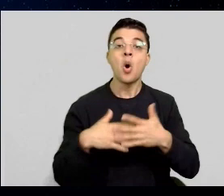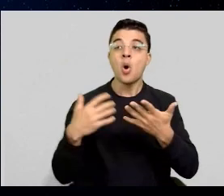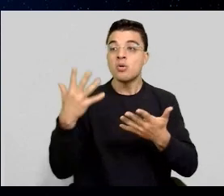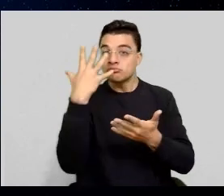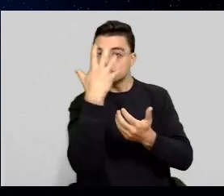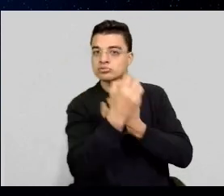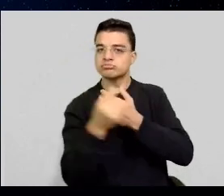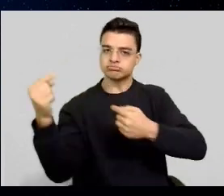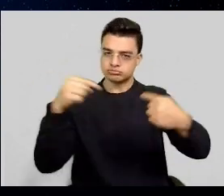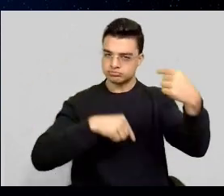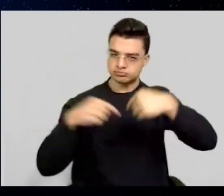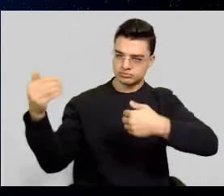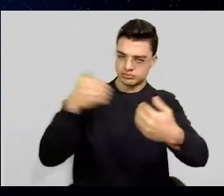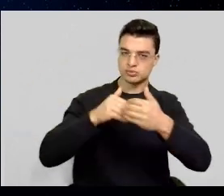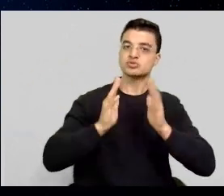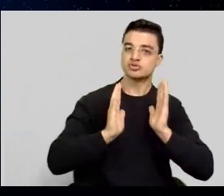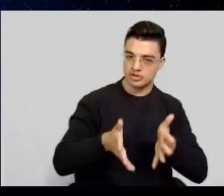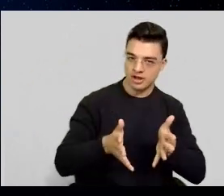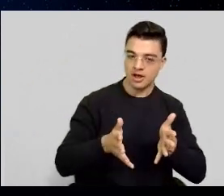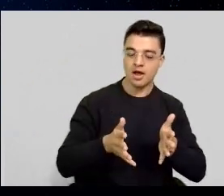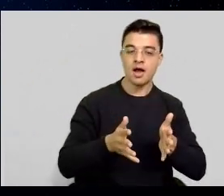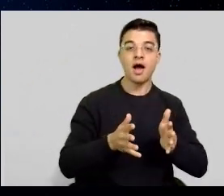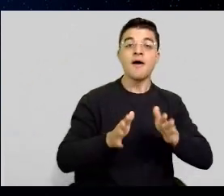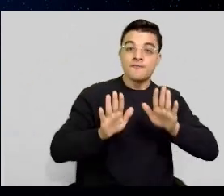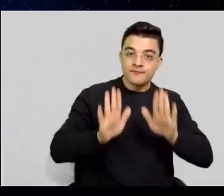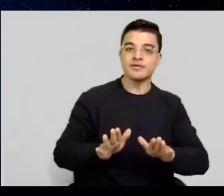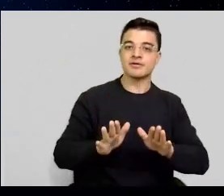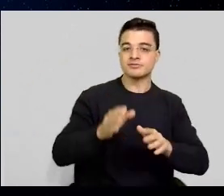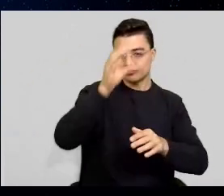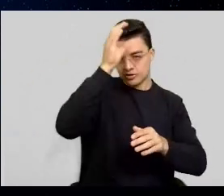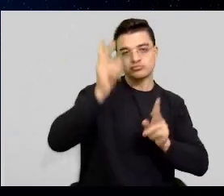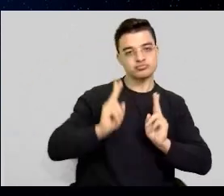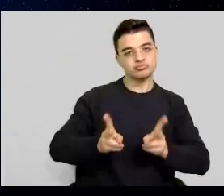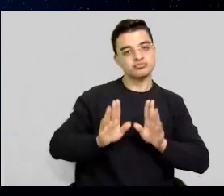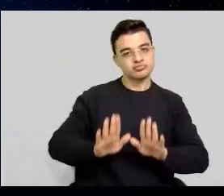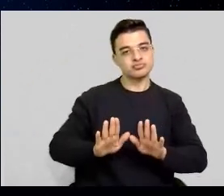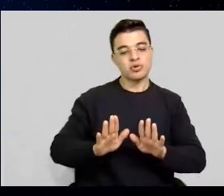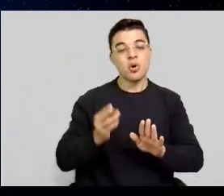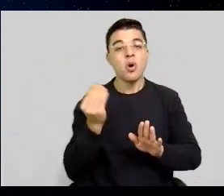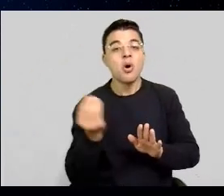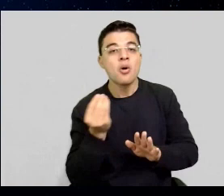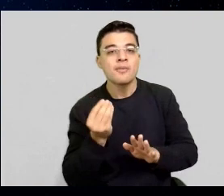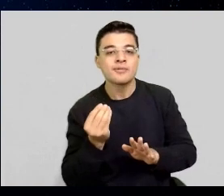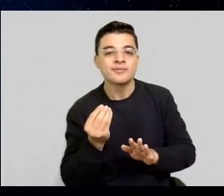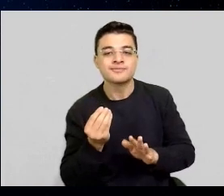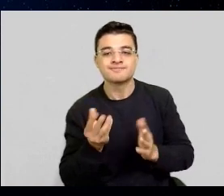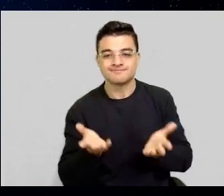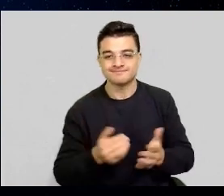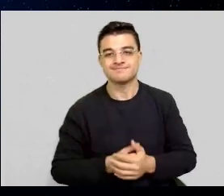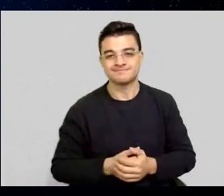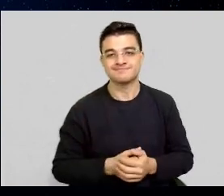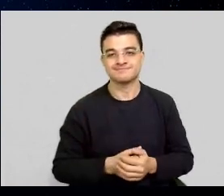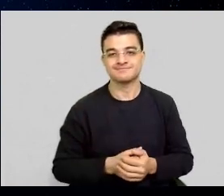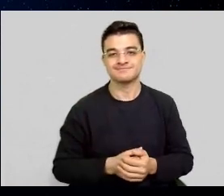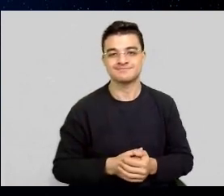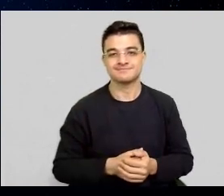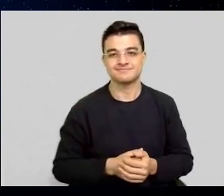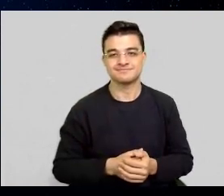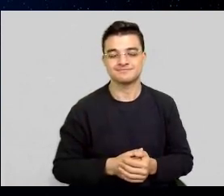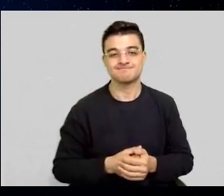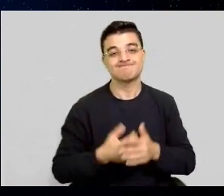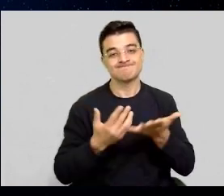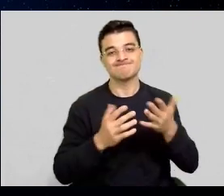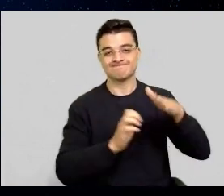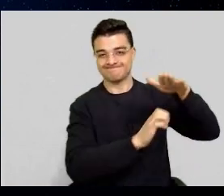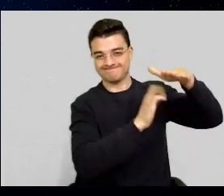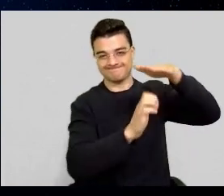na outra ponta? E aí que vem a grande jogada, vem a grande dor. Muitas vezes as empresas não estão